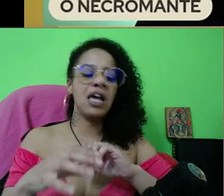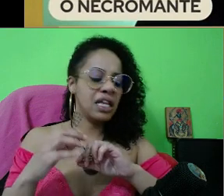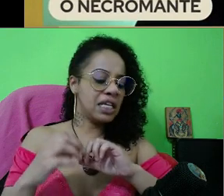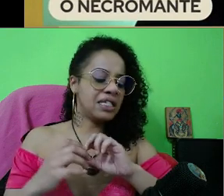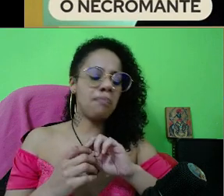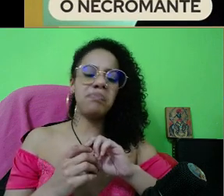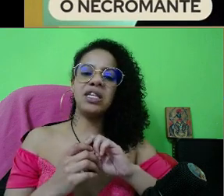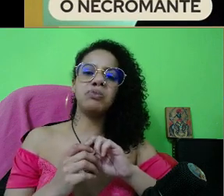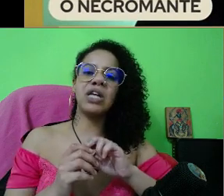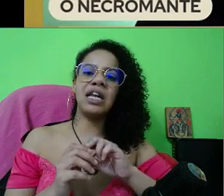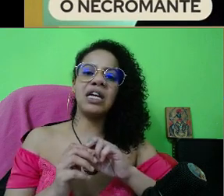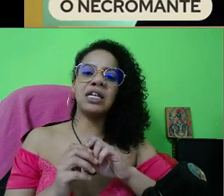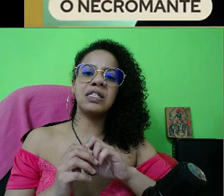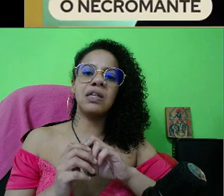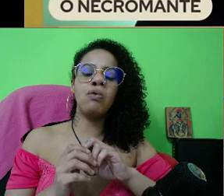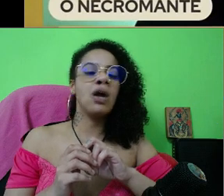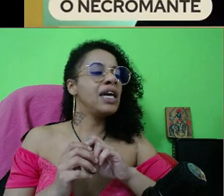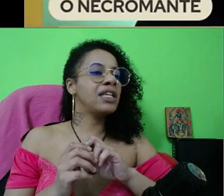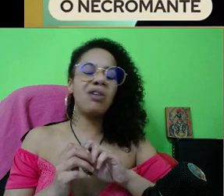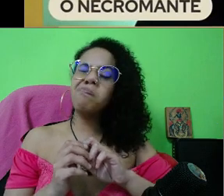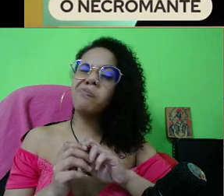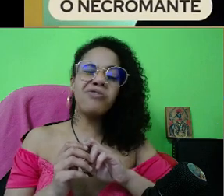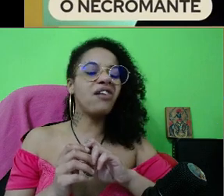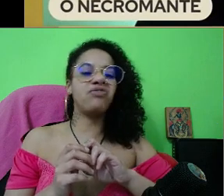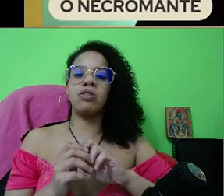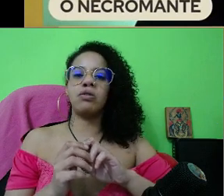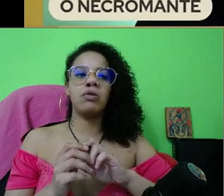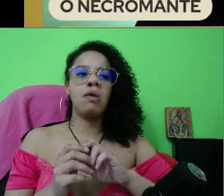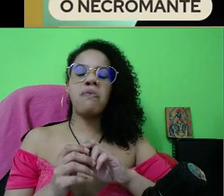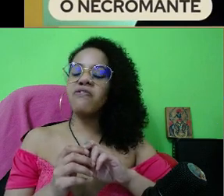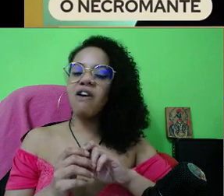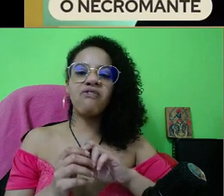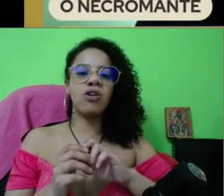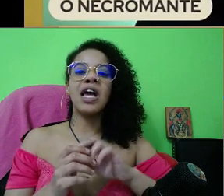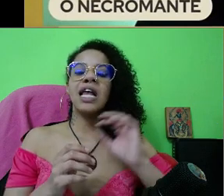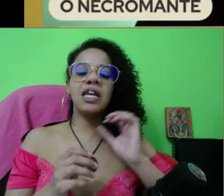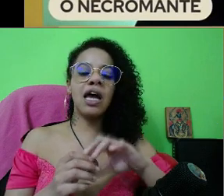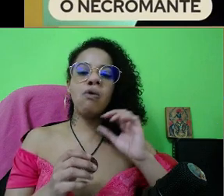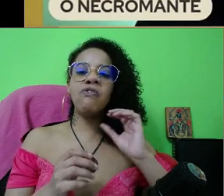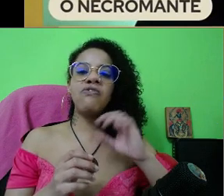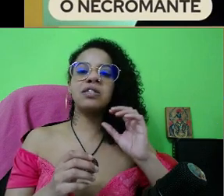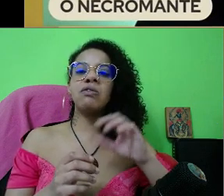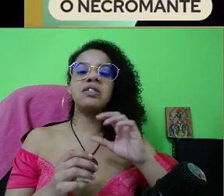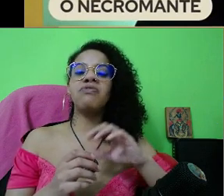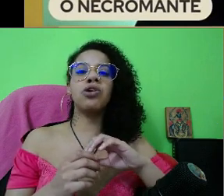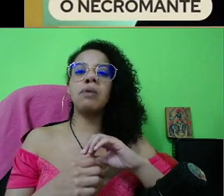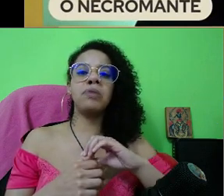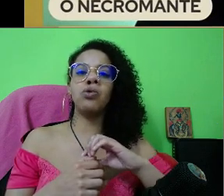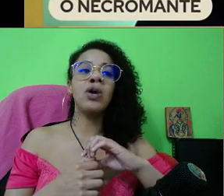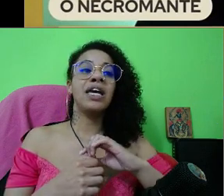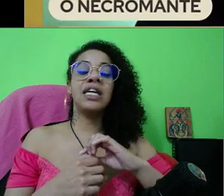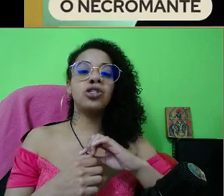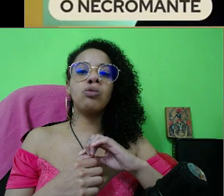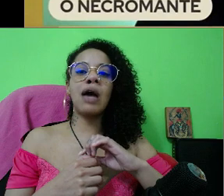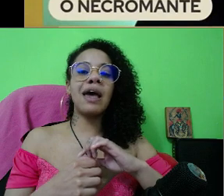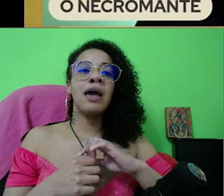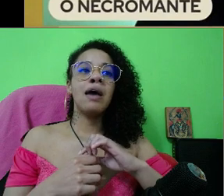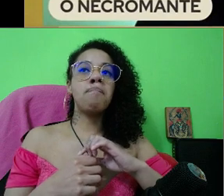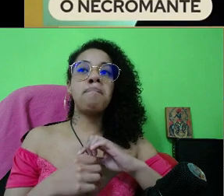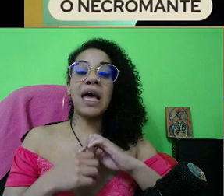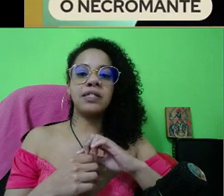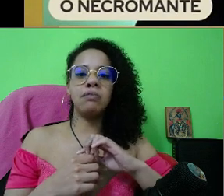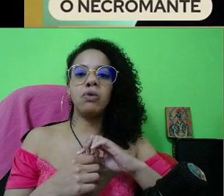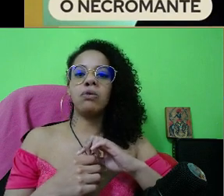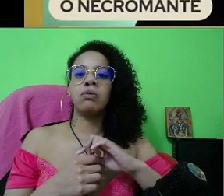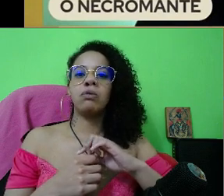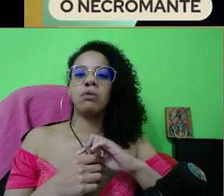para tirar desse Abismo da alienação então por favor por favor não façam esse fogo amigo isso é